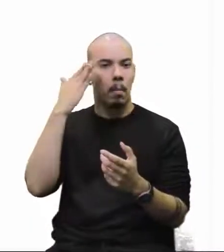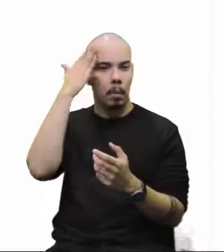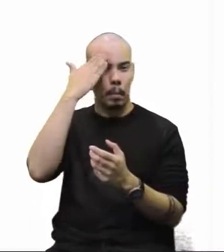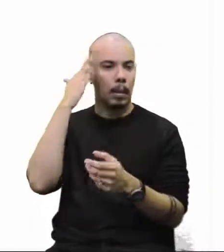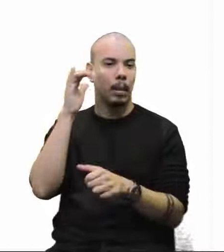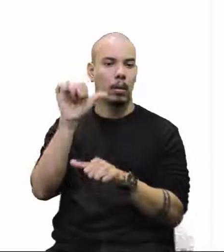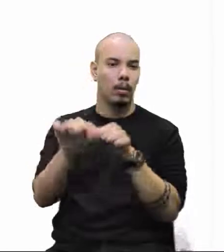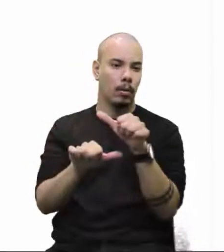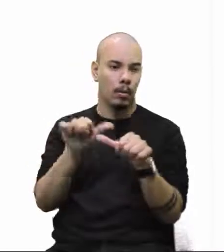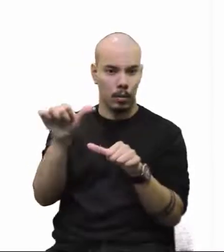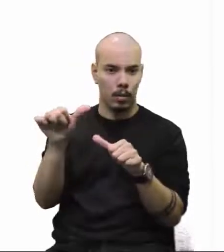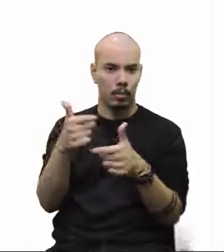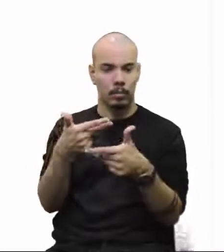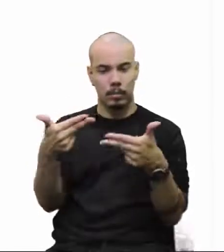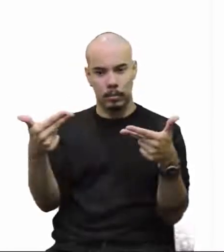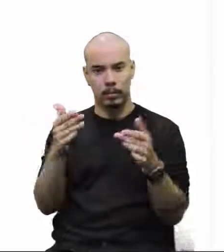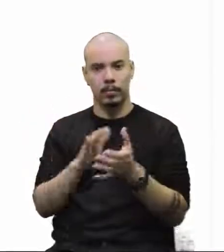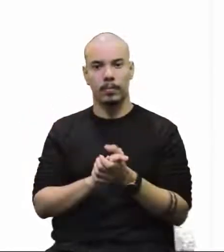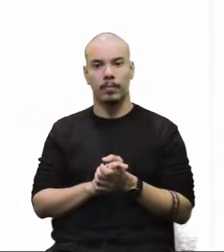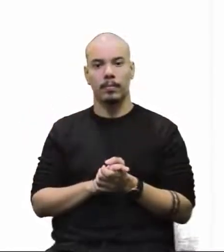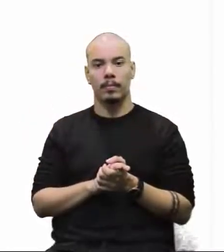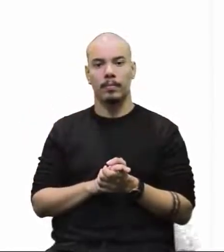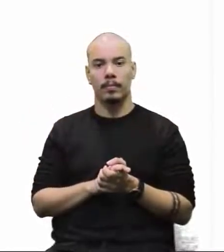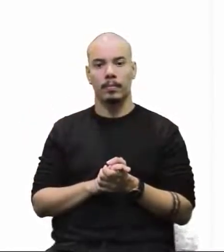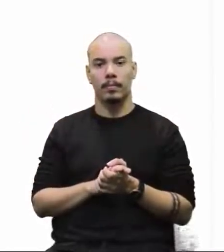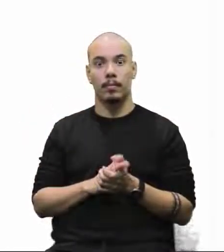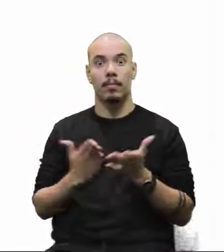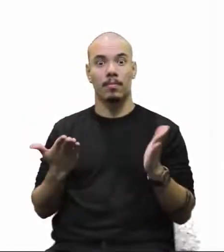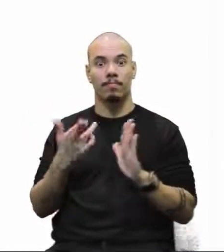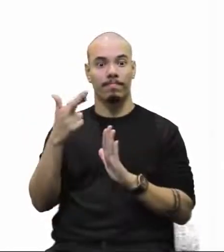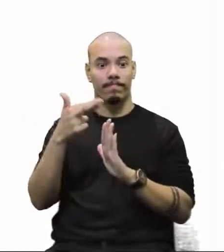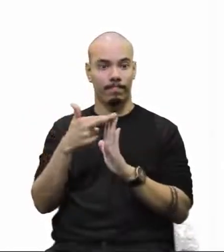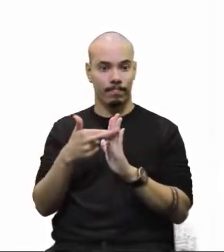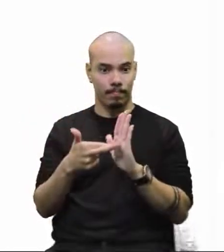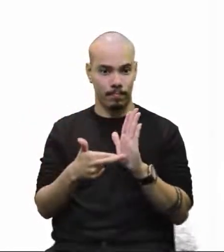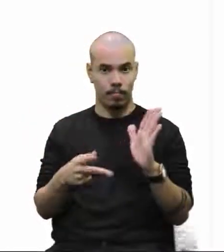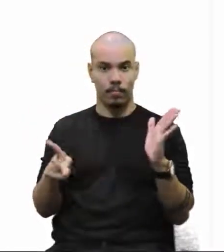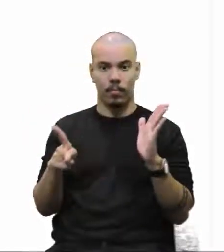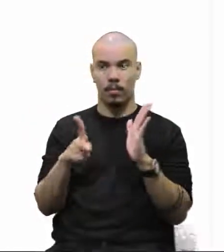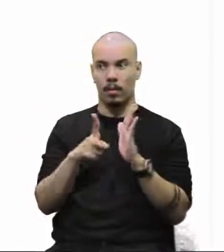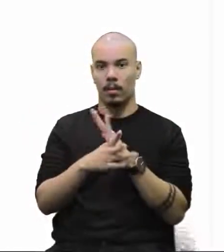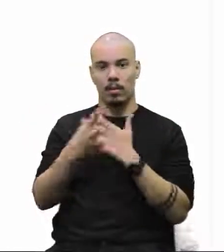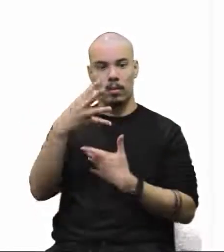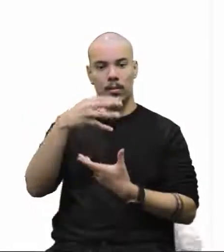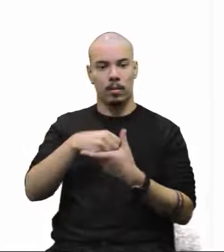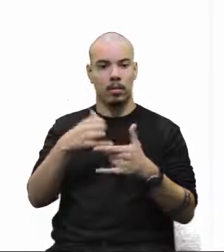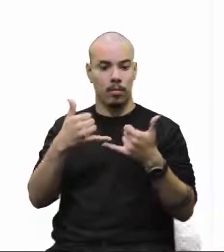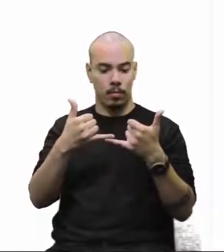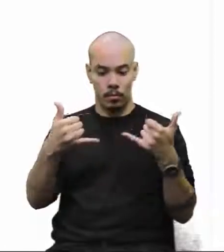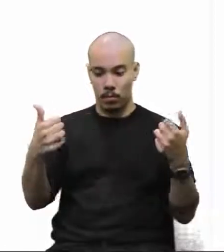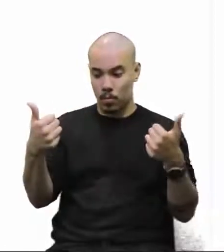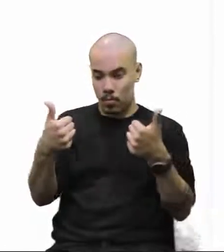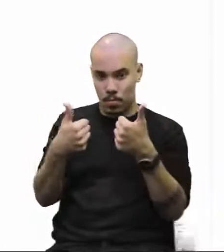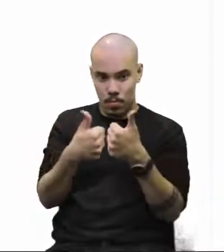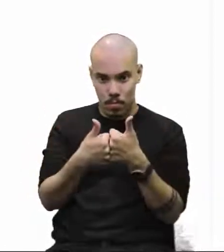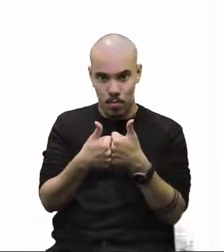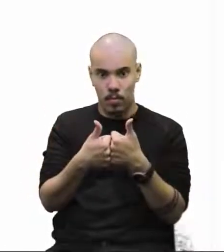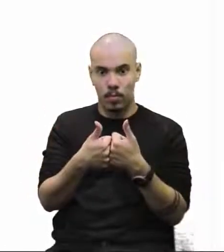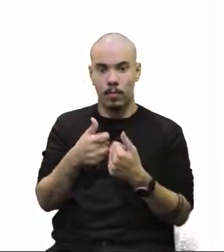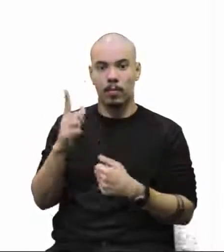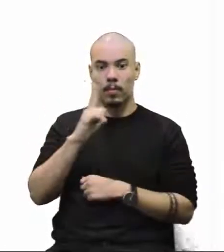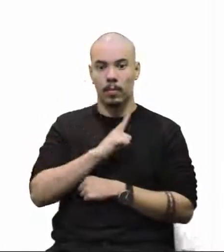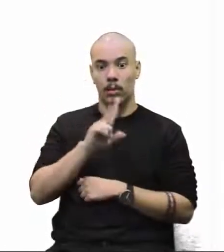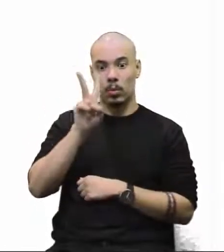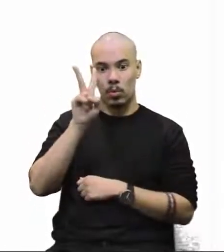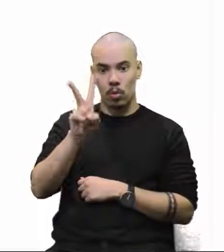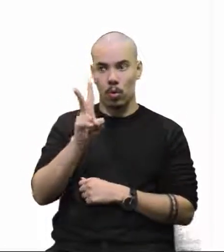carro. Entre condutores paralelos e retilíneos, aí 2 fios, né, próximos, considere 2